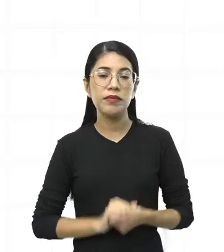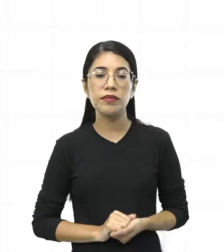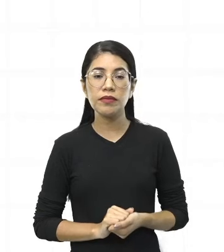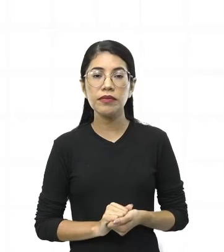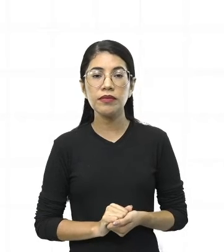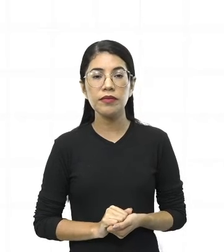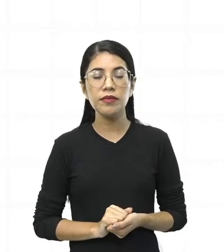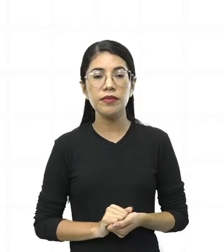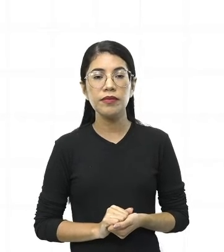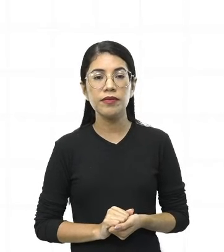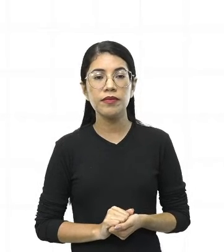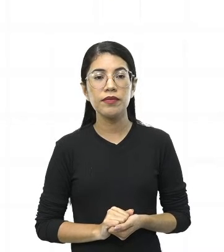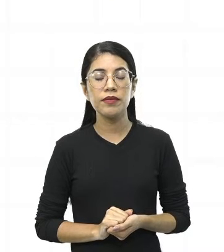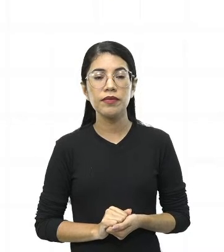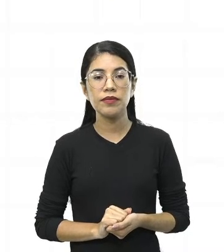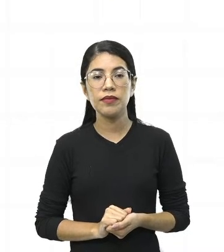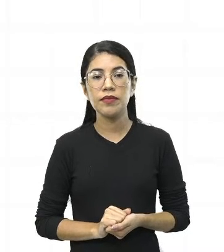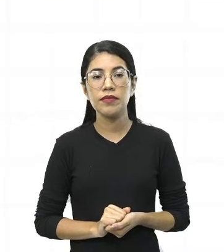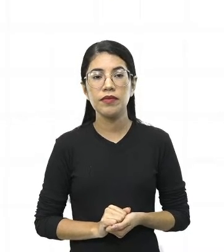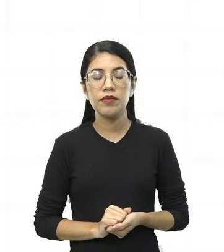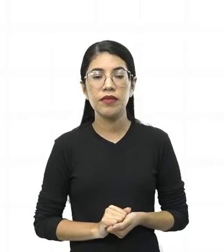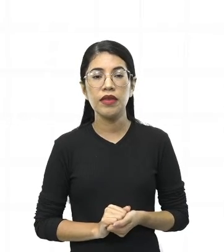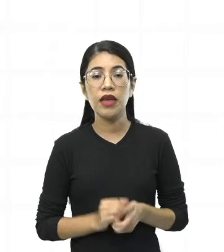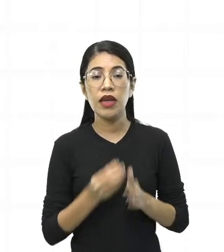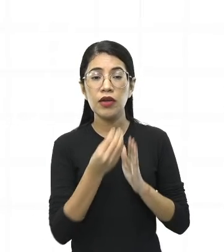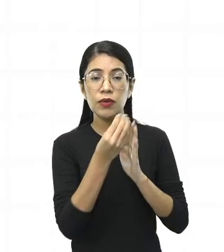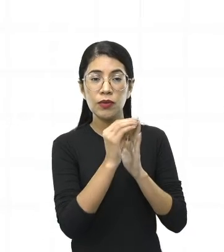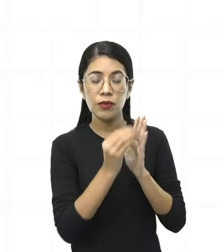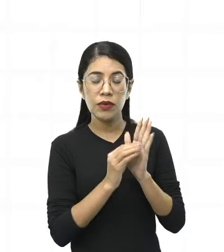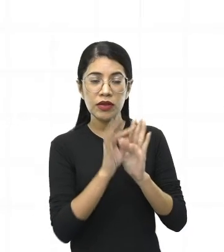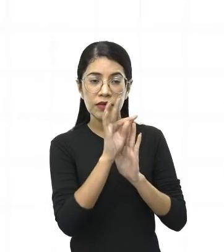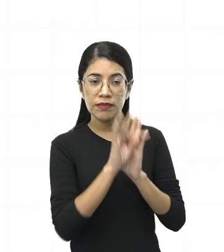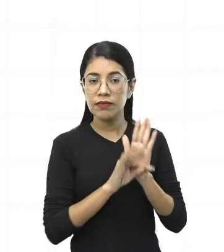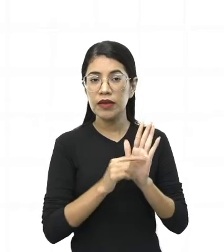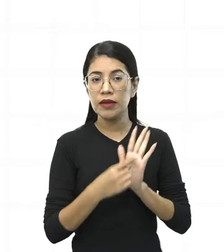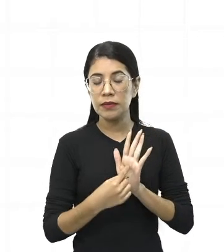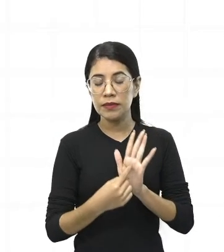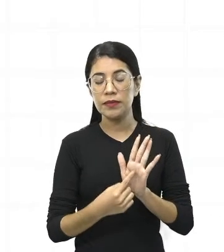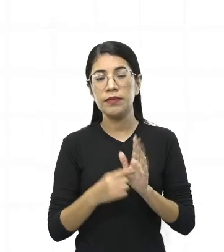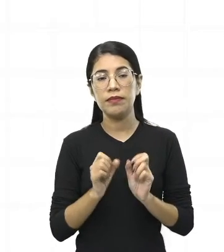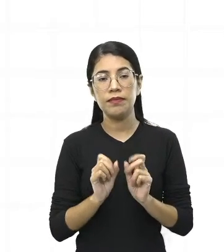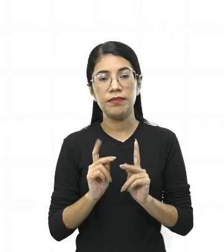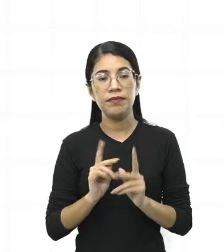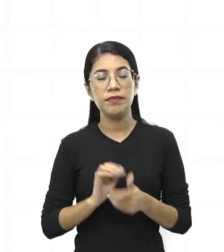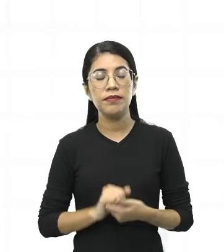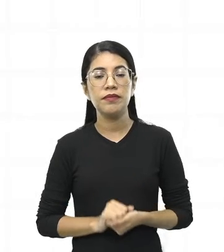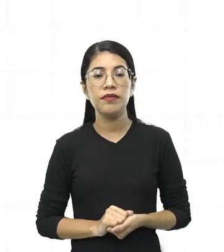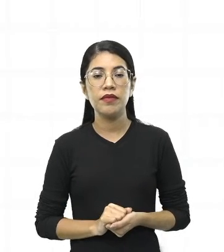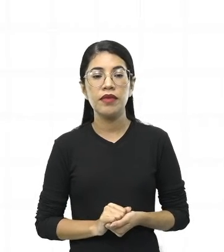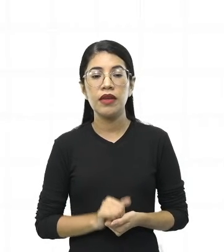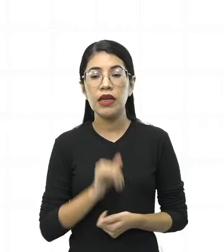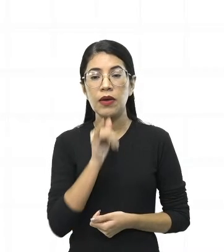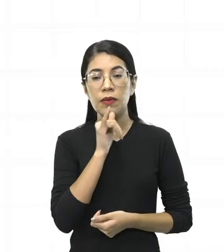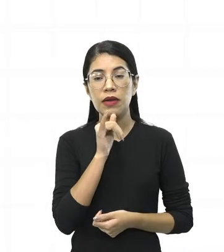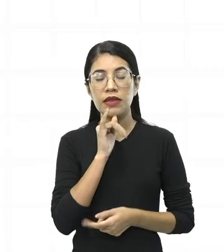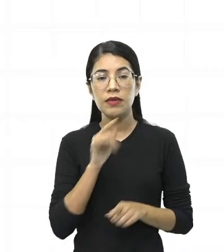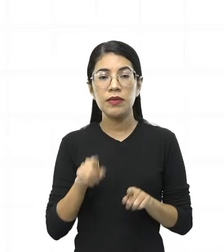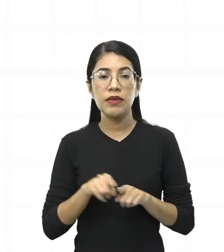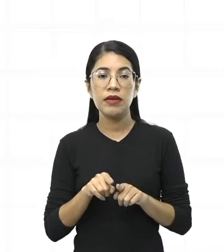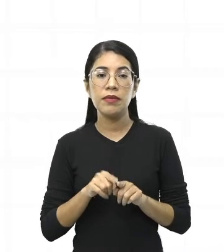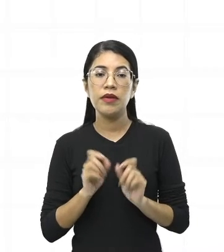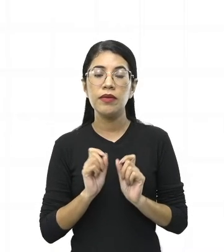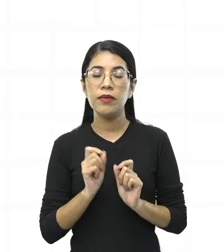uma linguagem informal que nós temos dentro daquele texto, certo? Vamos ver um exemplo comigo